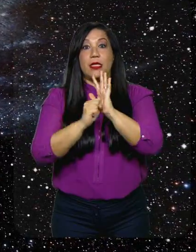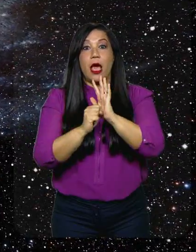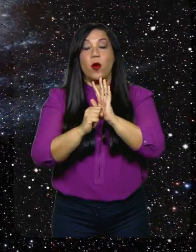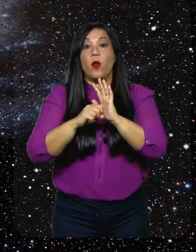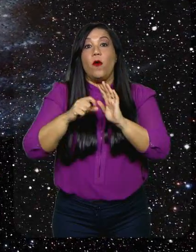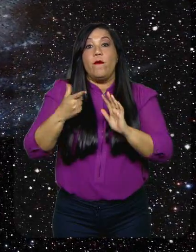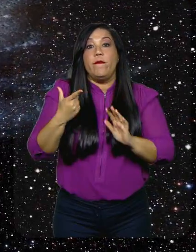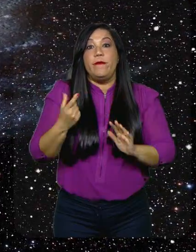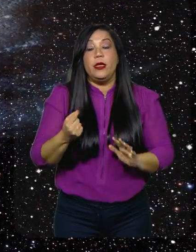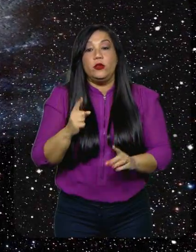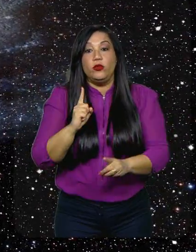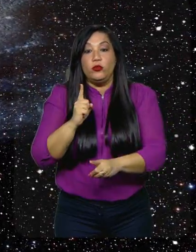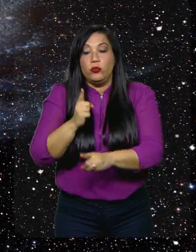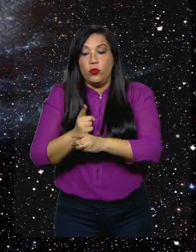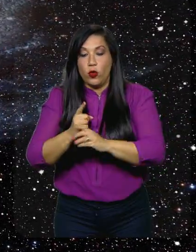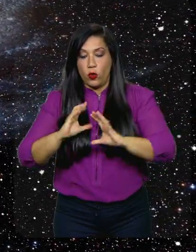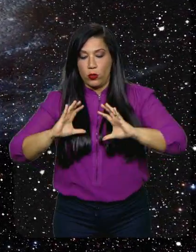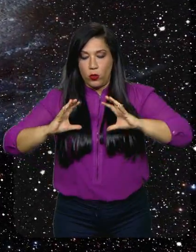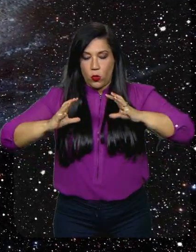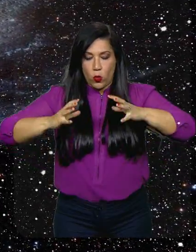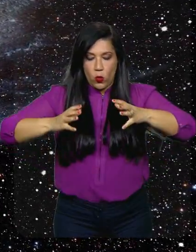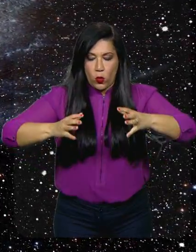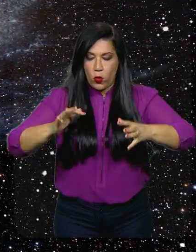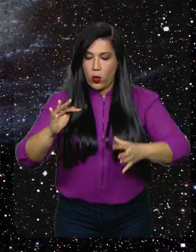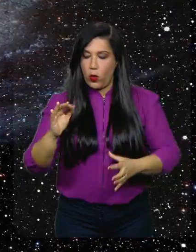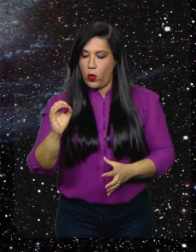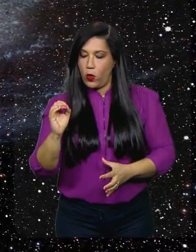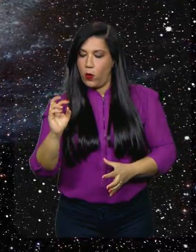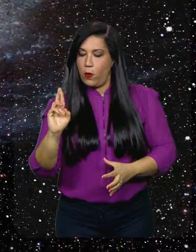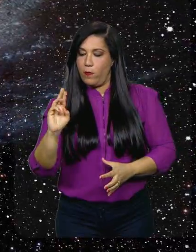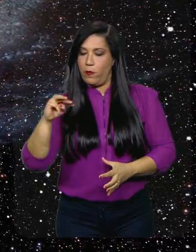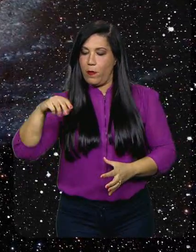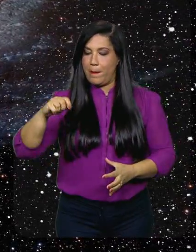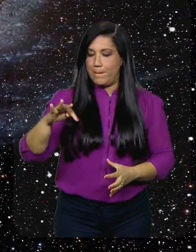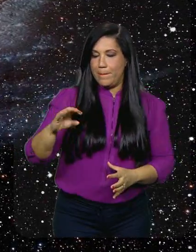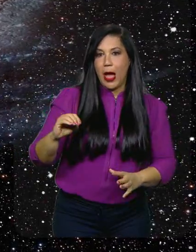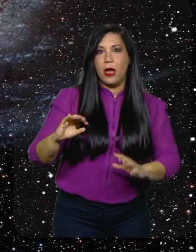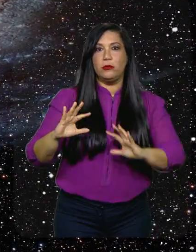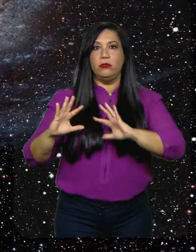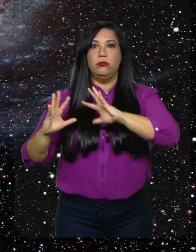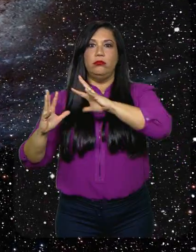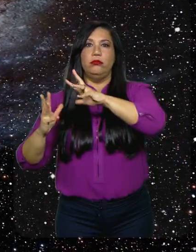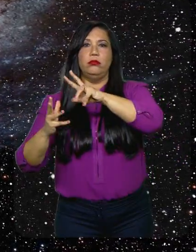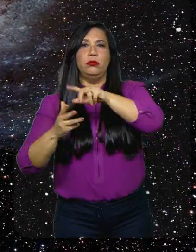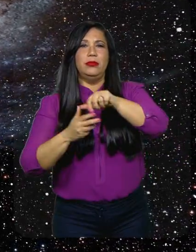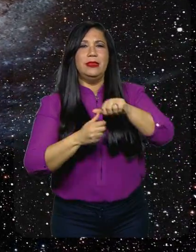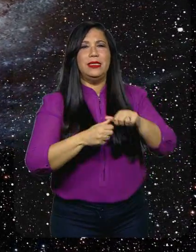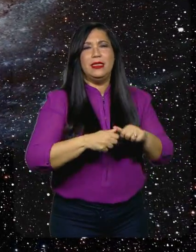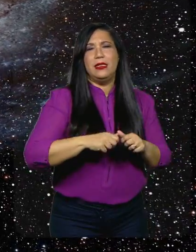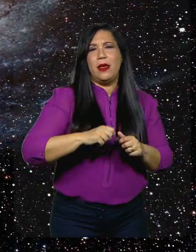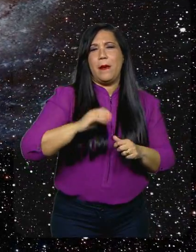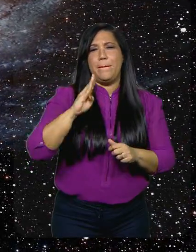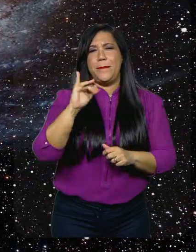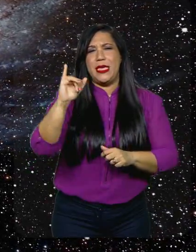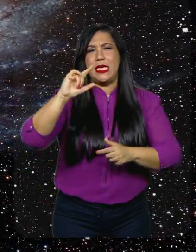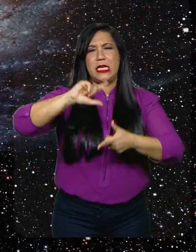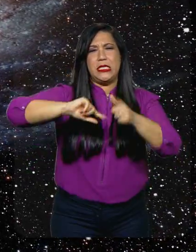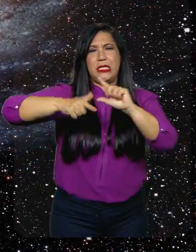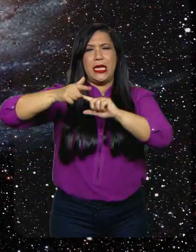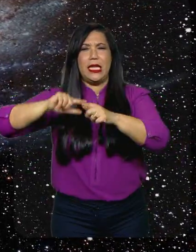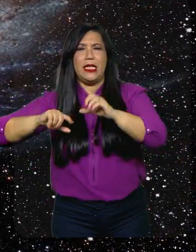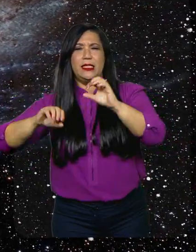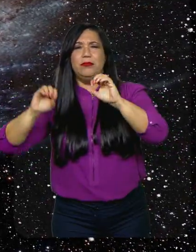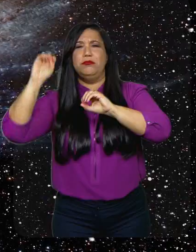ao formato da nossa galáxia, uma reunião de 250 bilhões de estrelas, sistemas